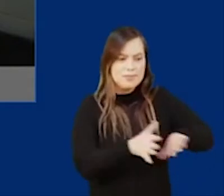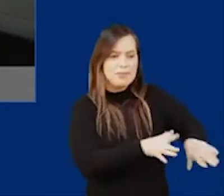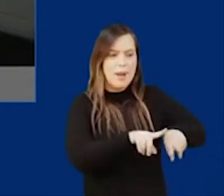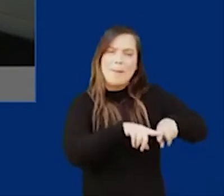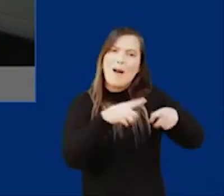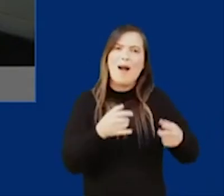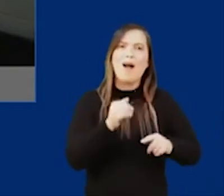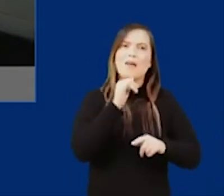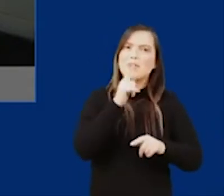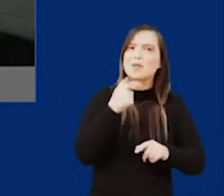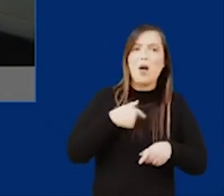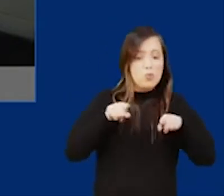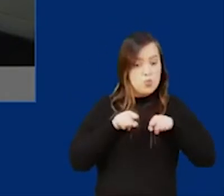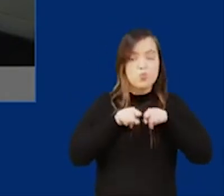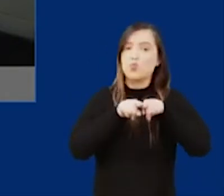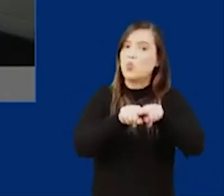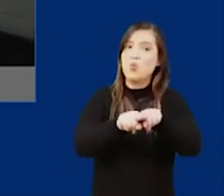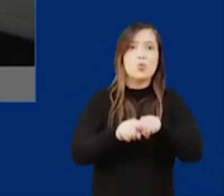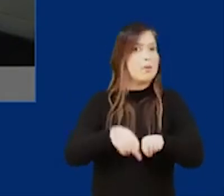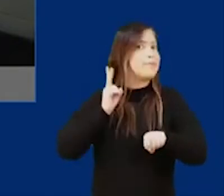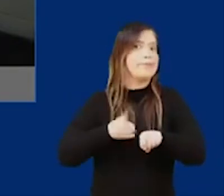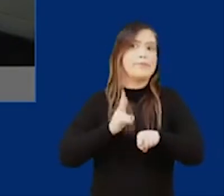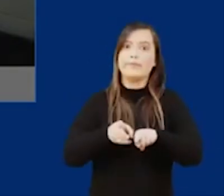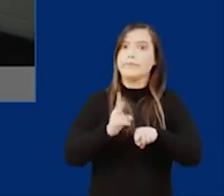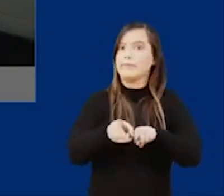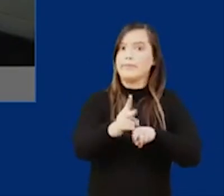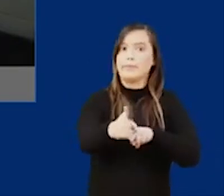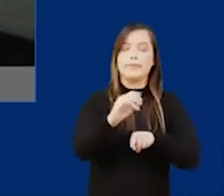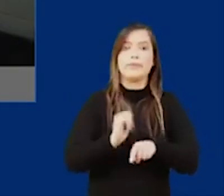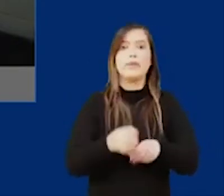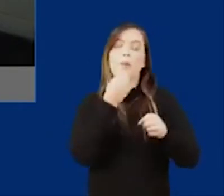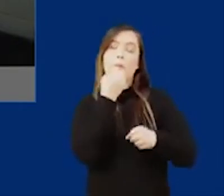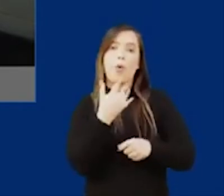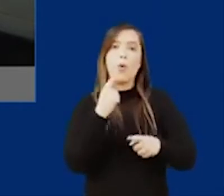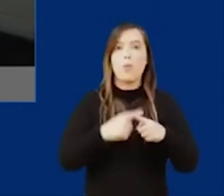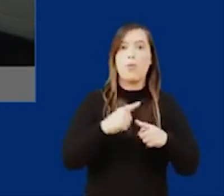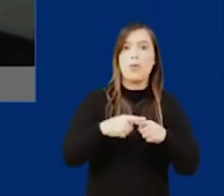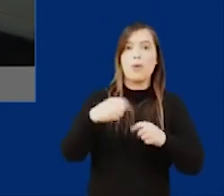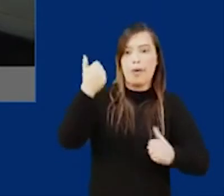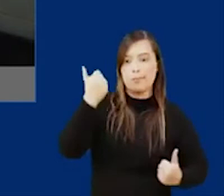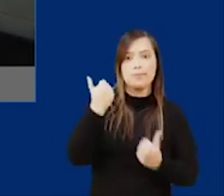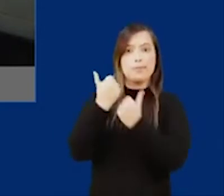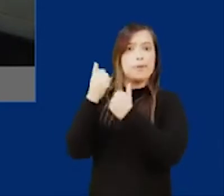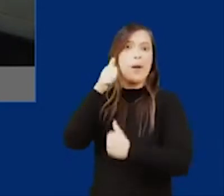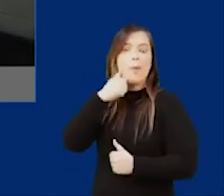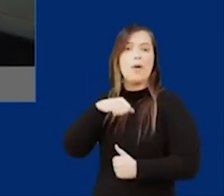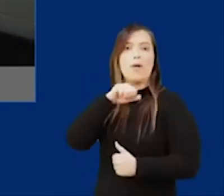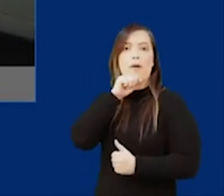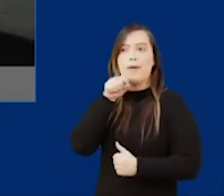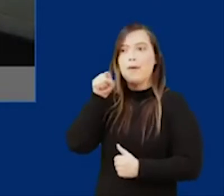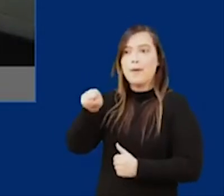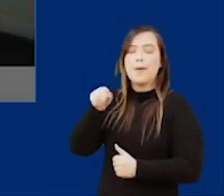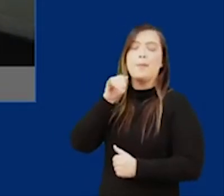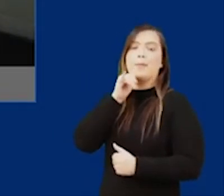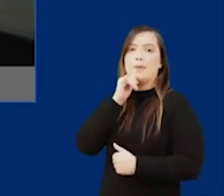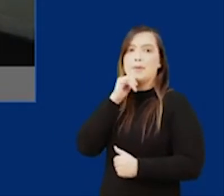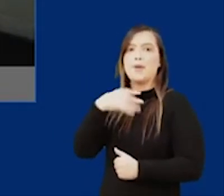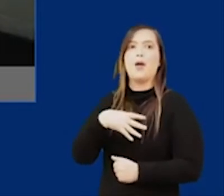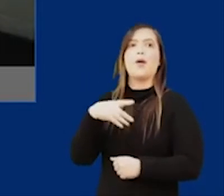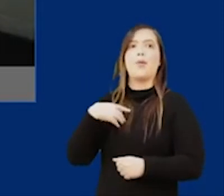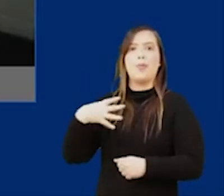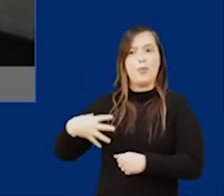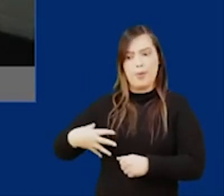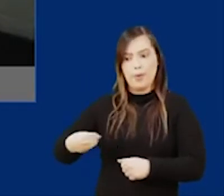totalmente que vão andar juntas por um bom tempo, né, e é bom porque isso dá um suporte para a mãe, né, da questão do leite e